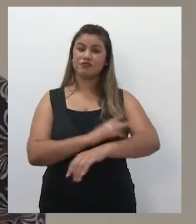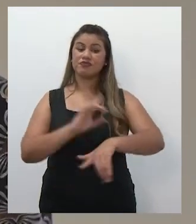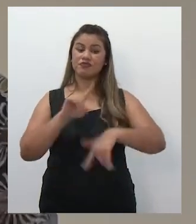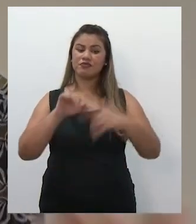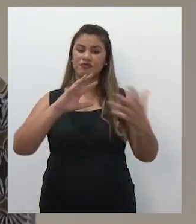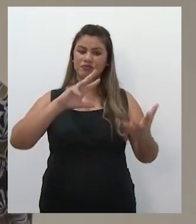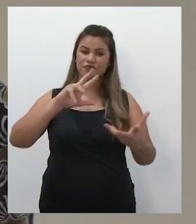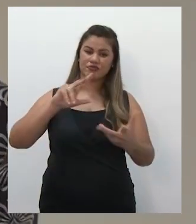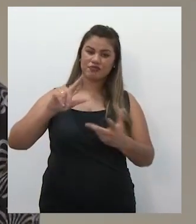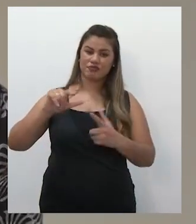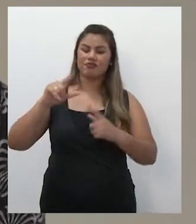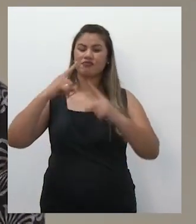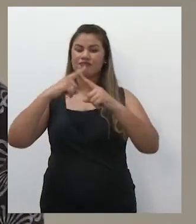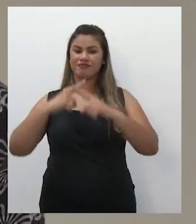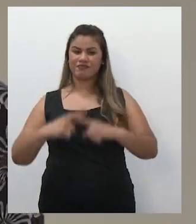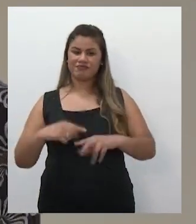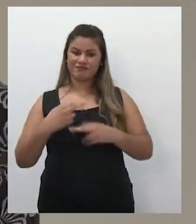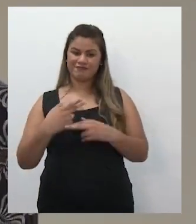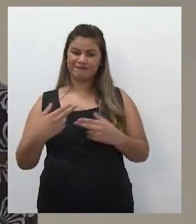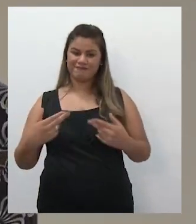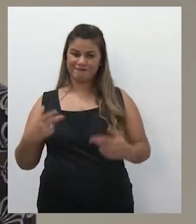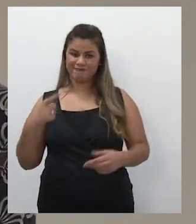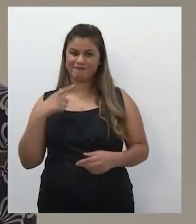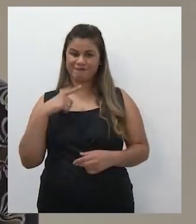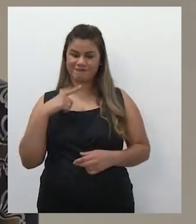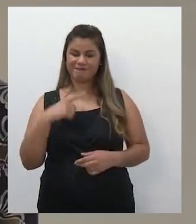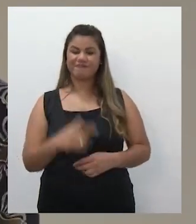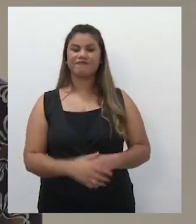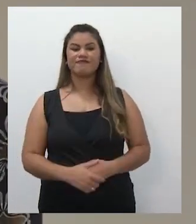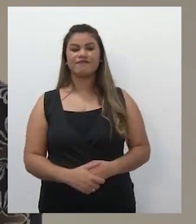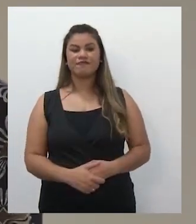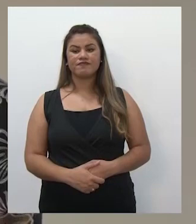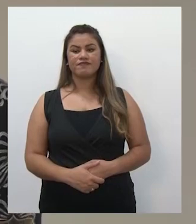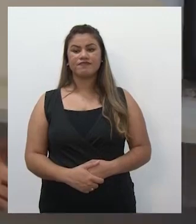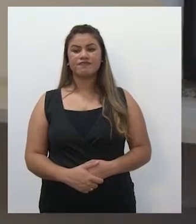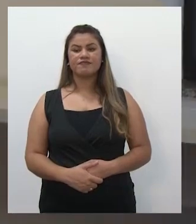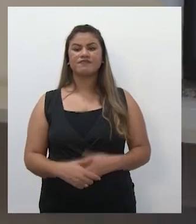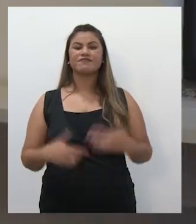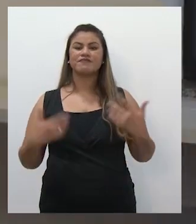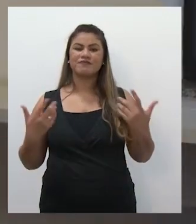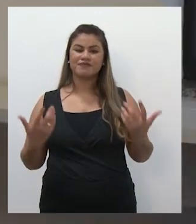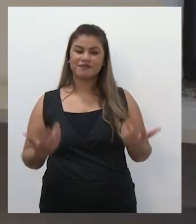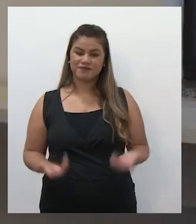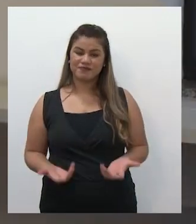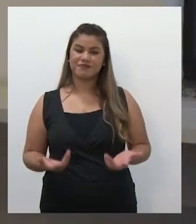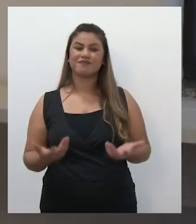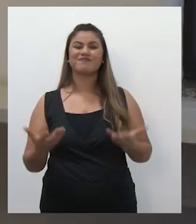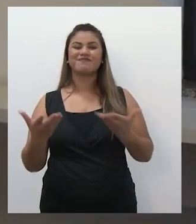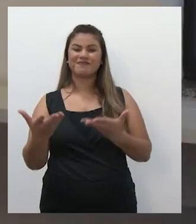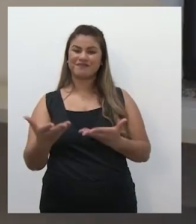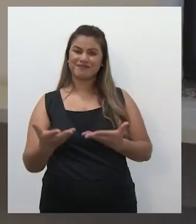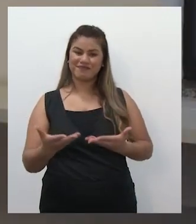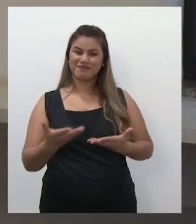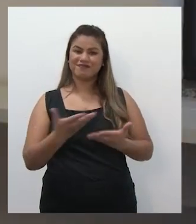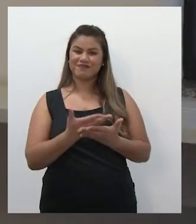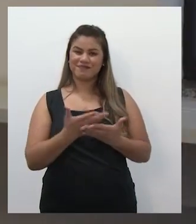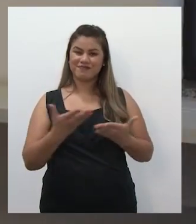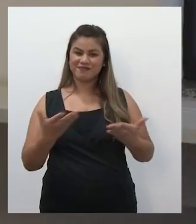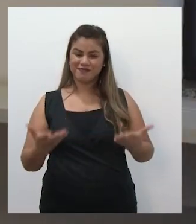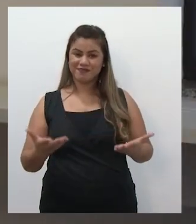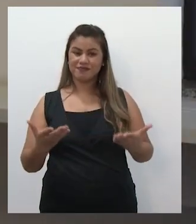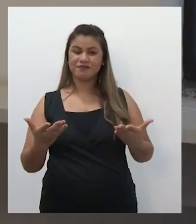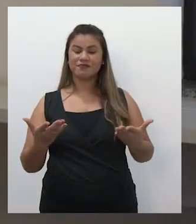os desafia também em todos esses níveis. Então, fica aqui um convite para que vocês